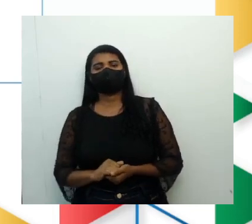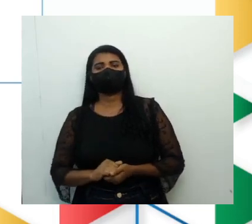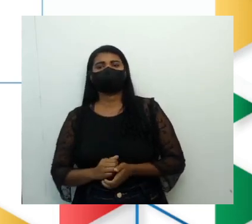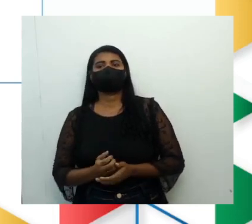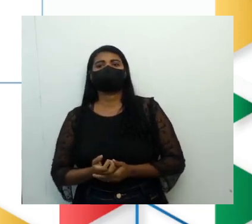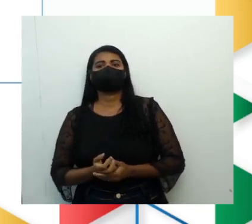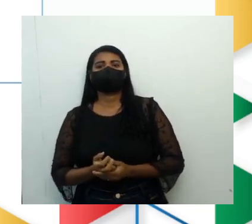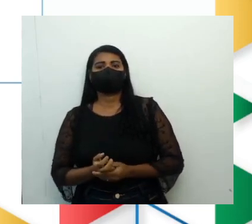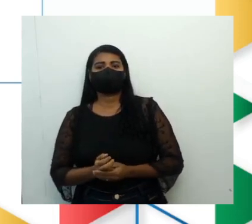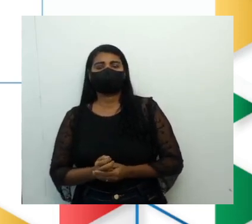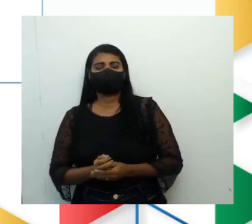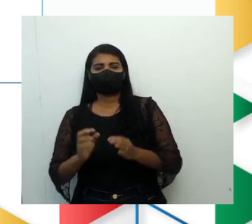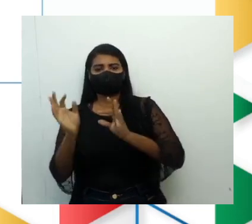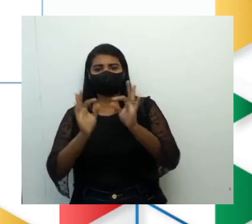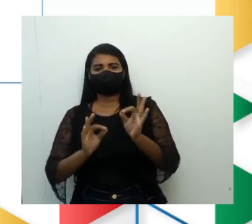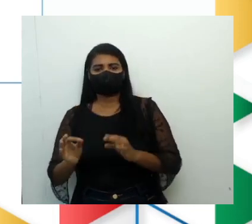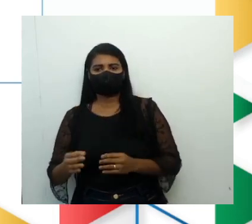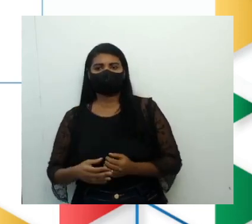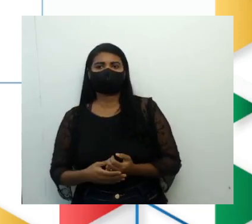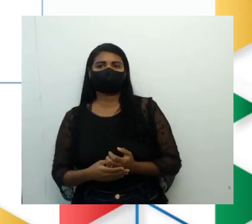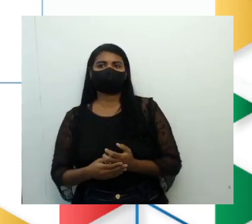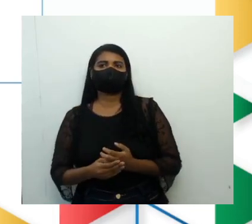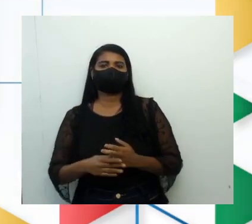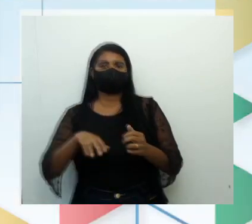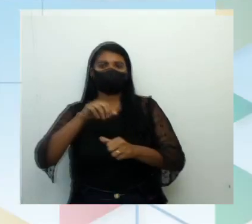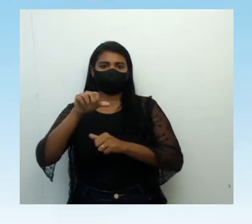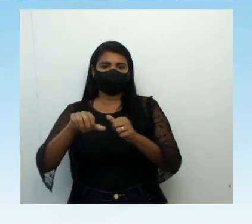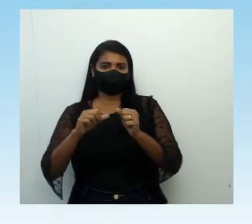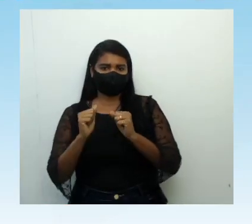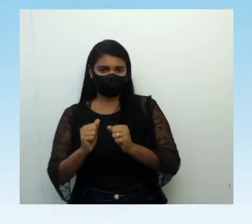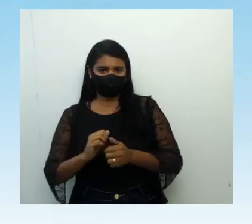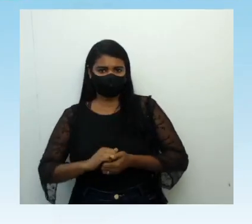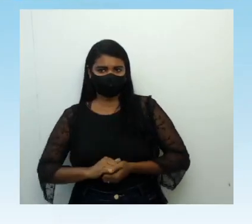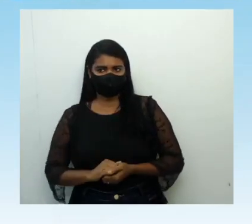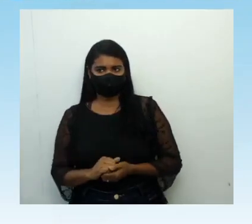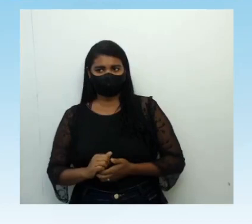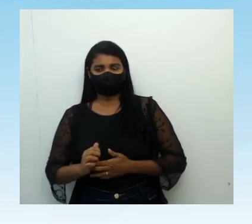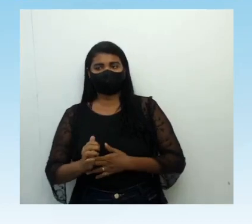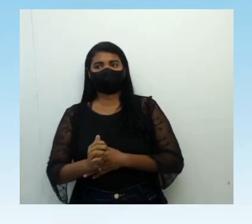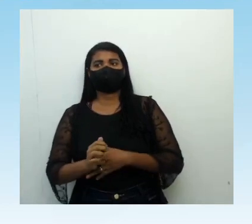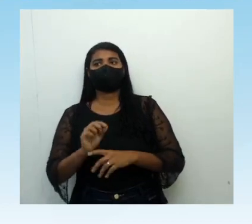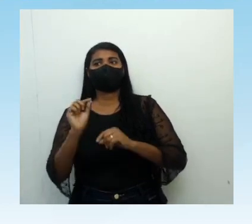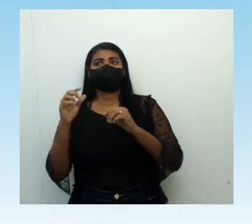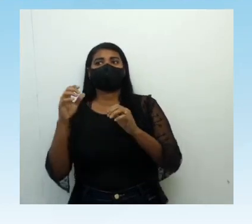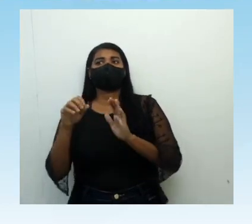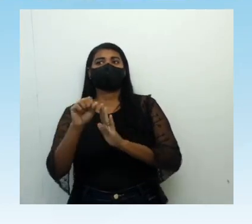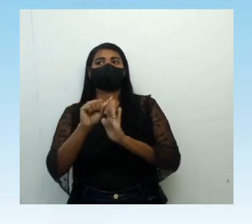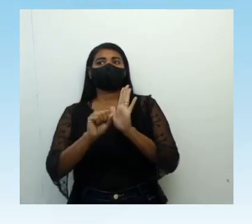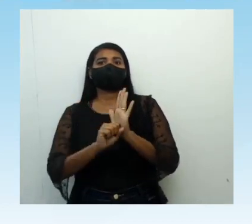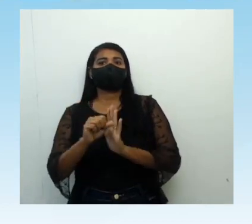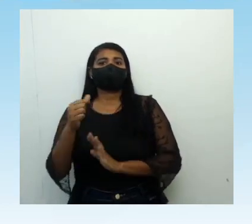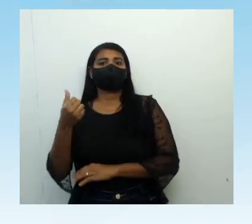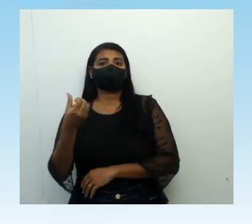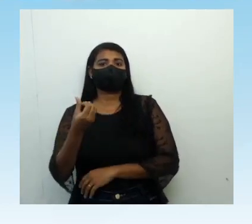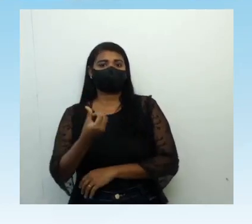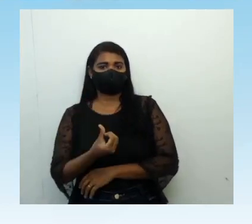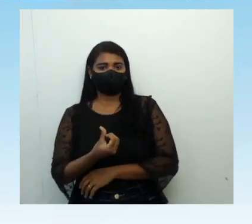aí? Pronto. Posso mudar? Só que no século XVI,